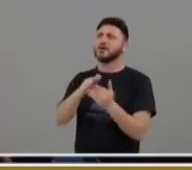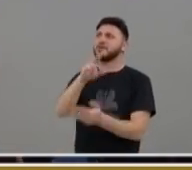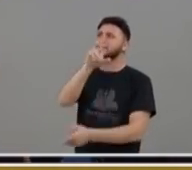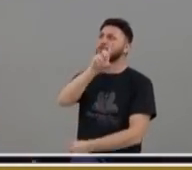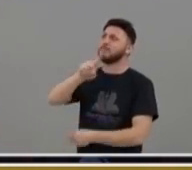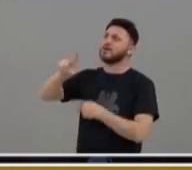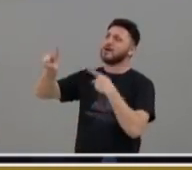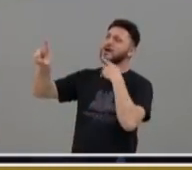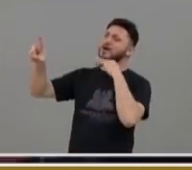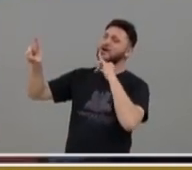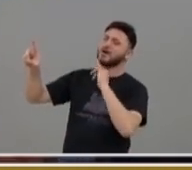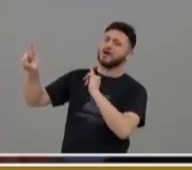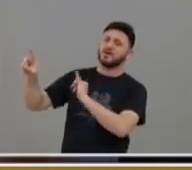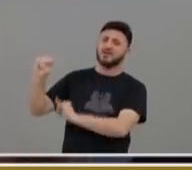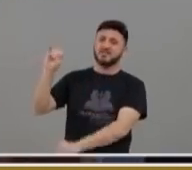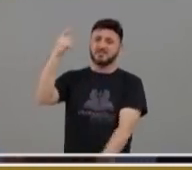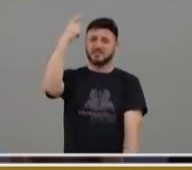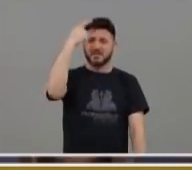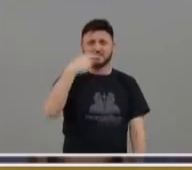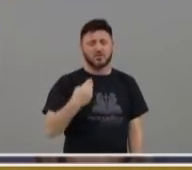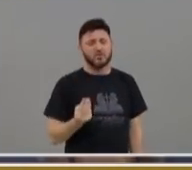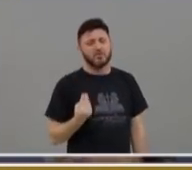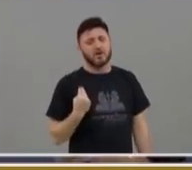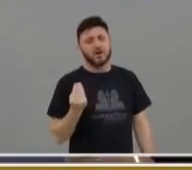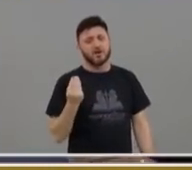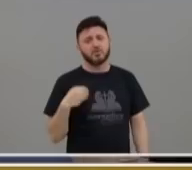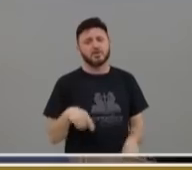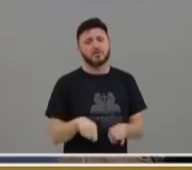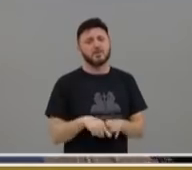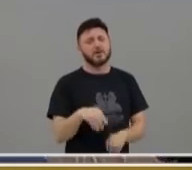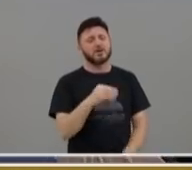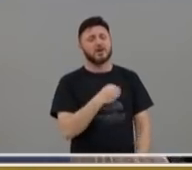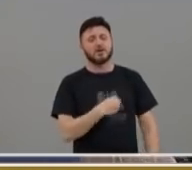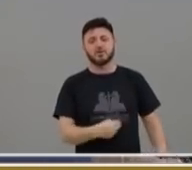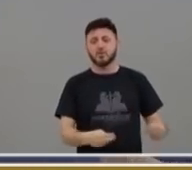é do Pai, se sou fraco e